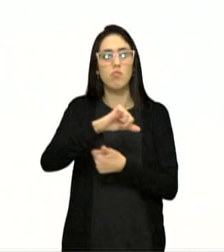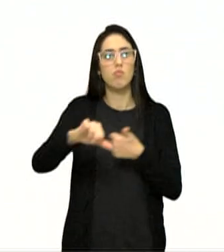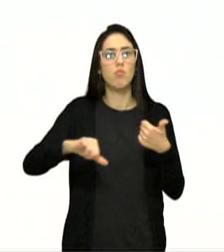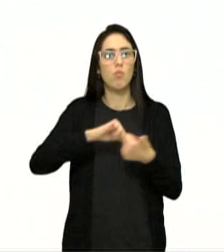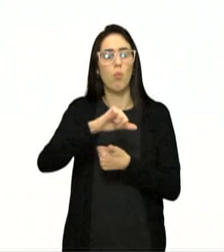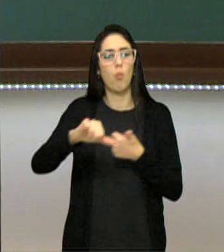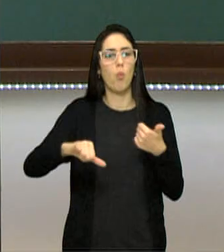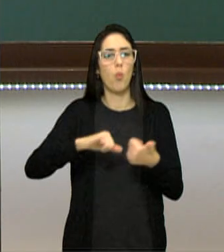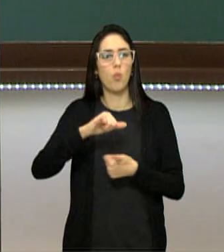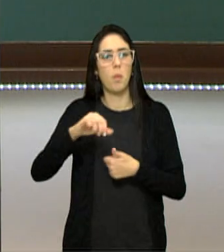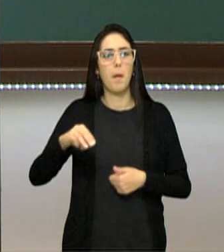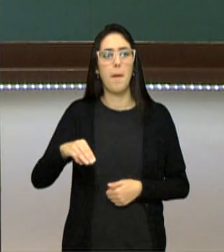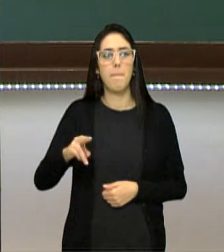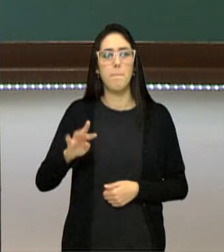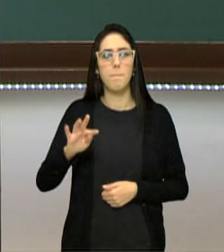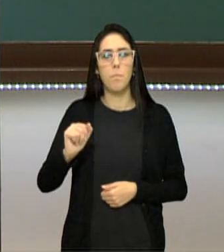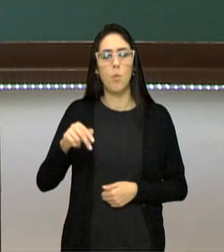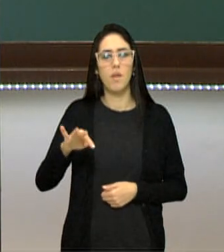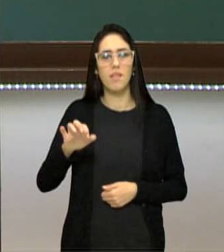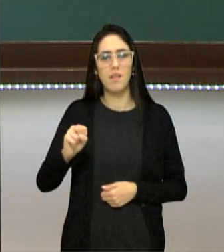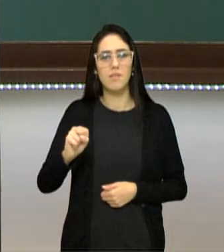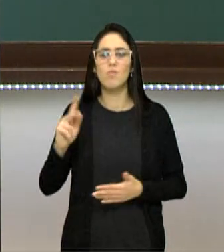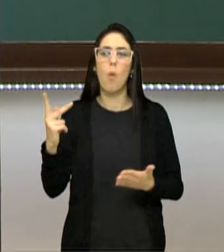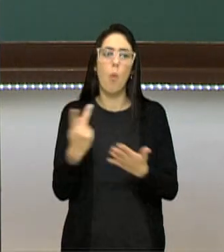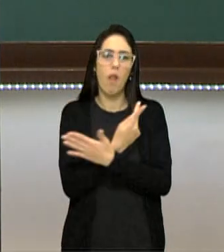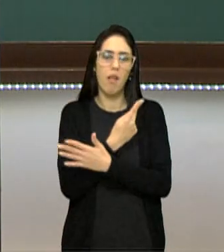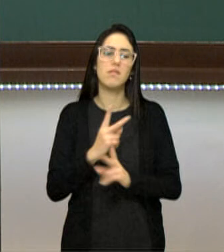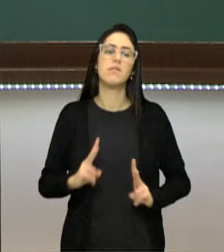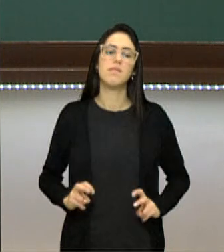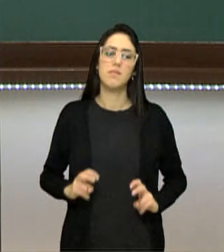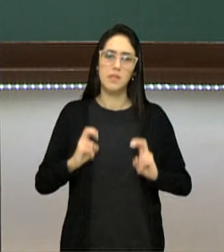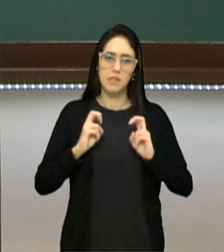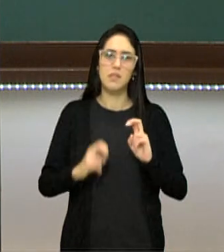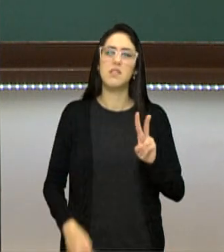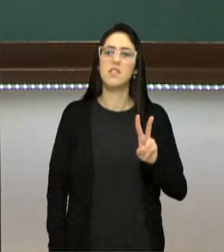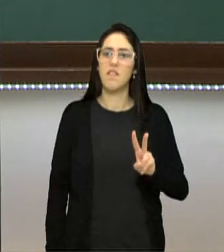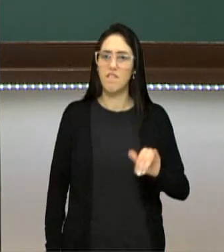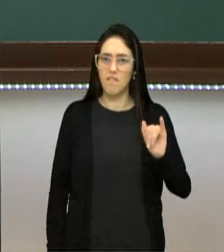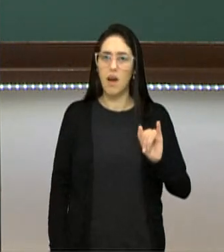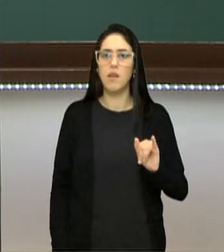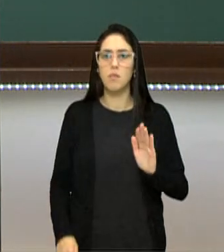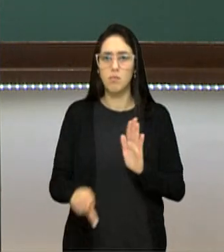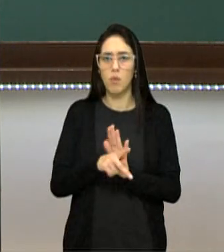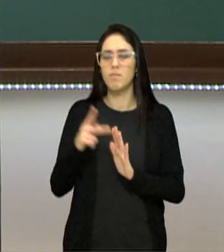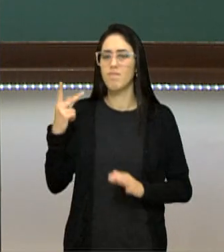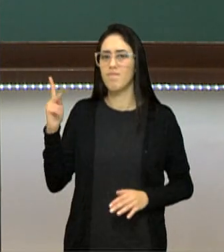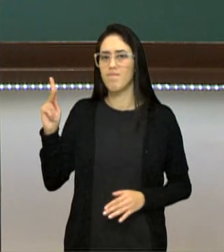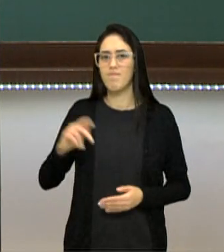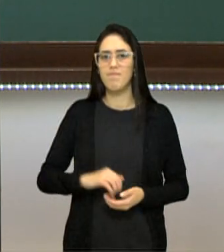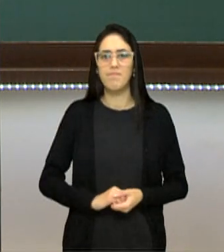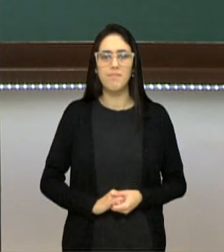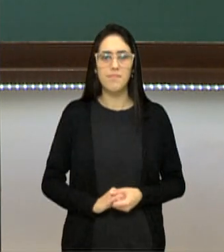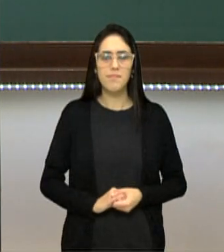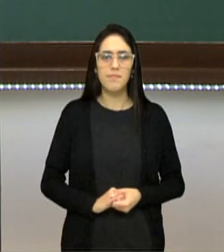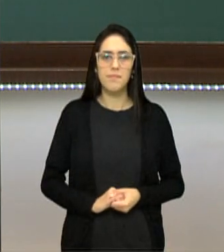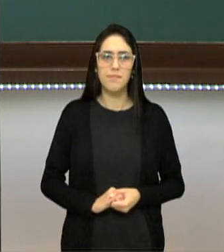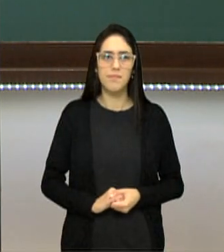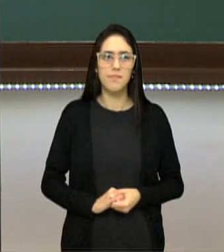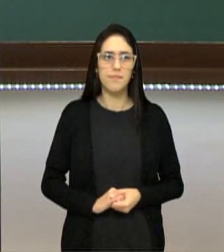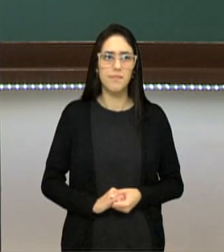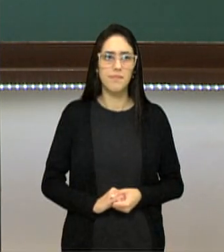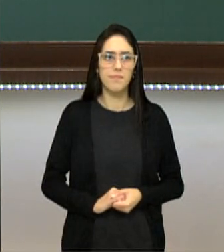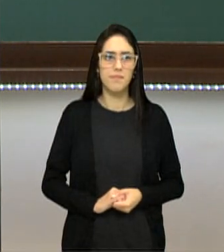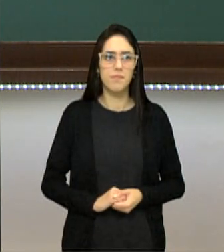promovem daí o que a gente vai chamar de câncer, tá? Então, dentro dessa mutação, o câncer se instala.